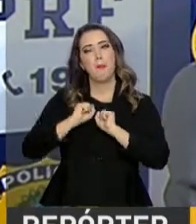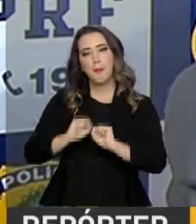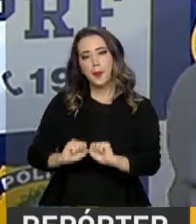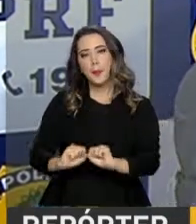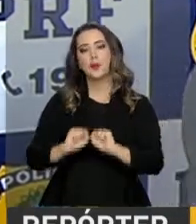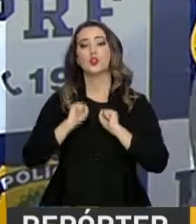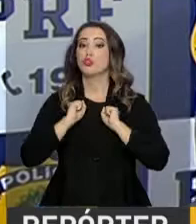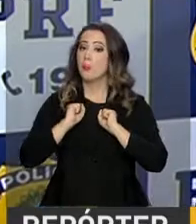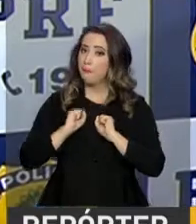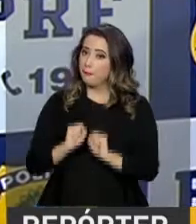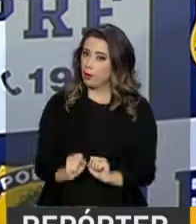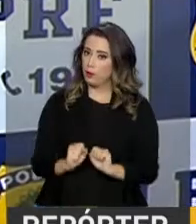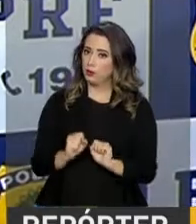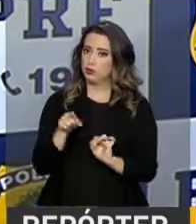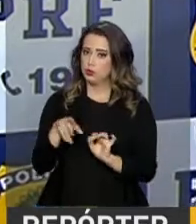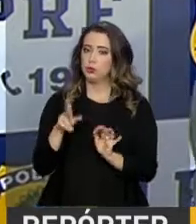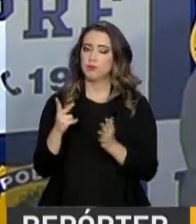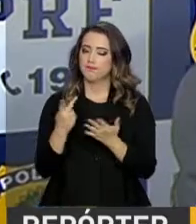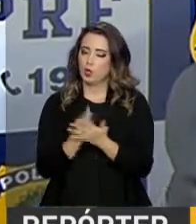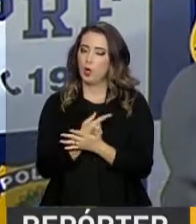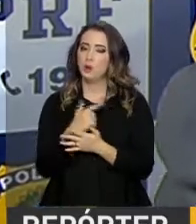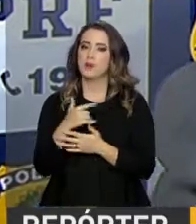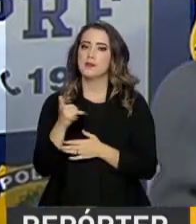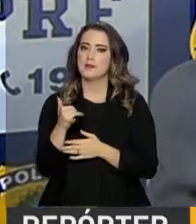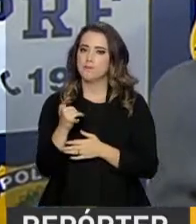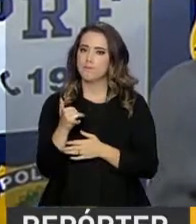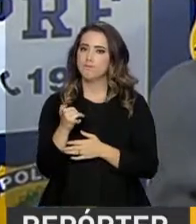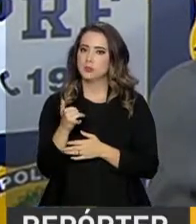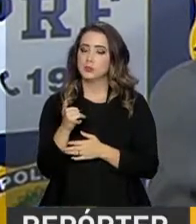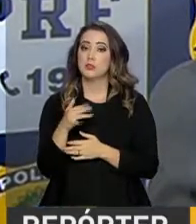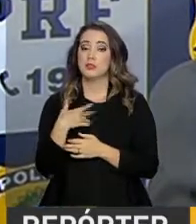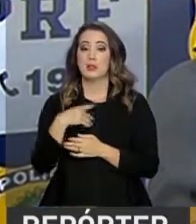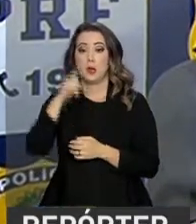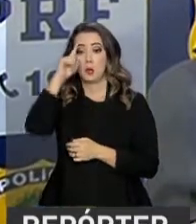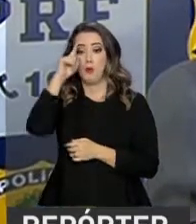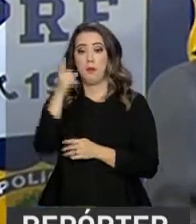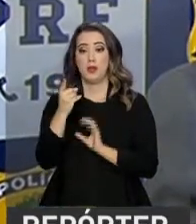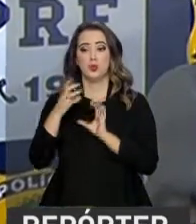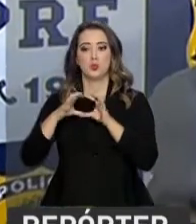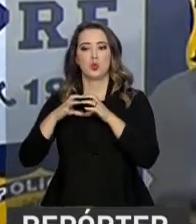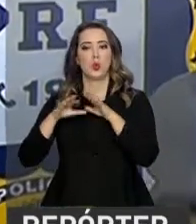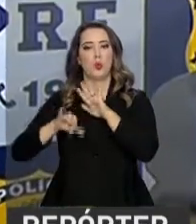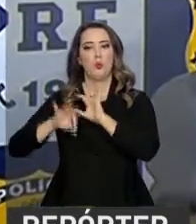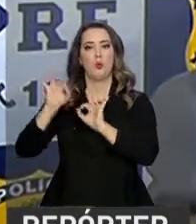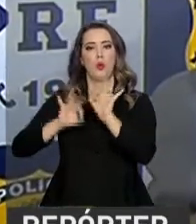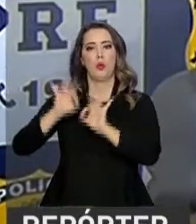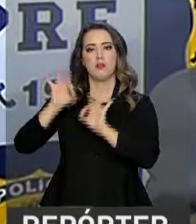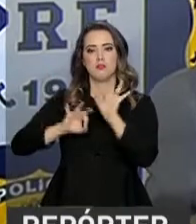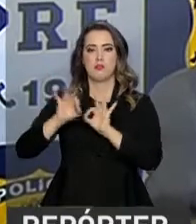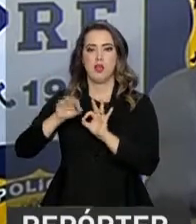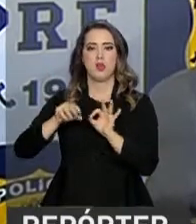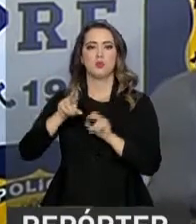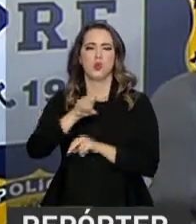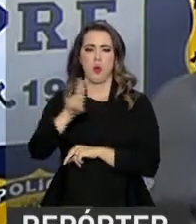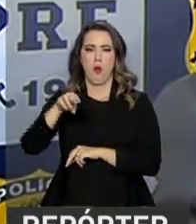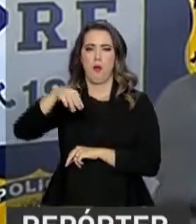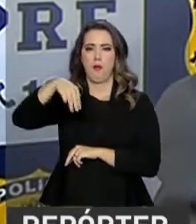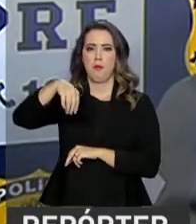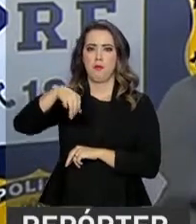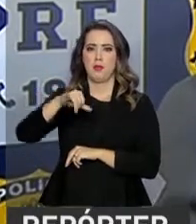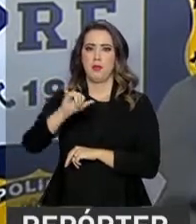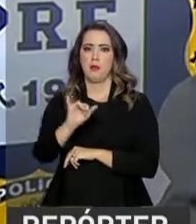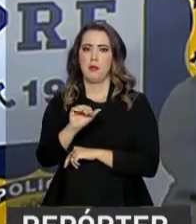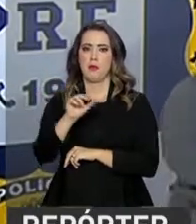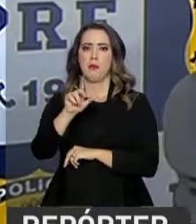apontam para um crime de milícia porque que inicialmente eles trabalharam com ele tinha que ser assim um grande